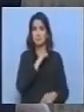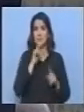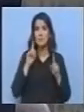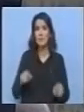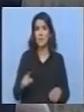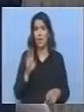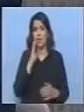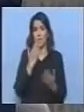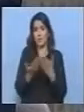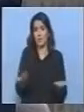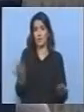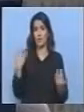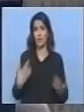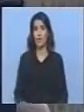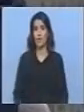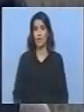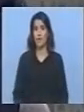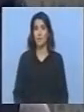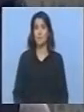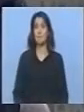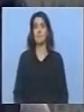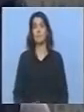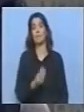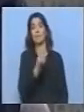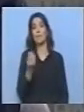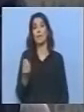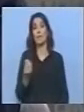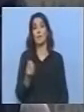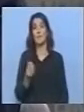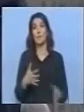distantes quanto isso. Muitos dos problemas são problemas